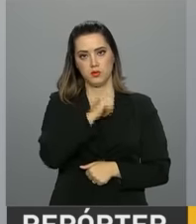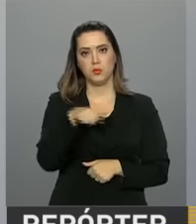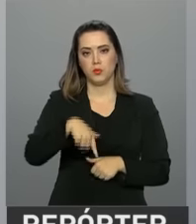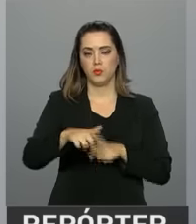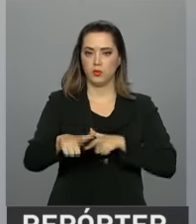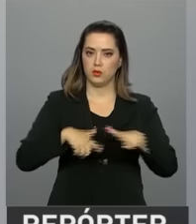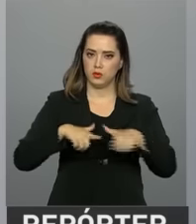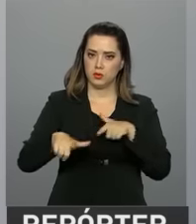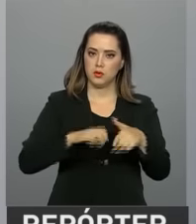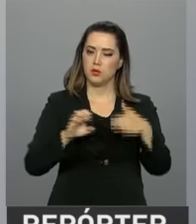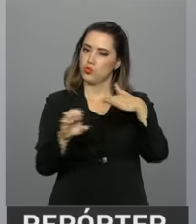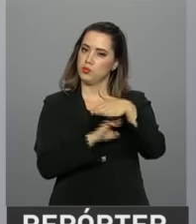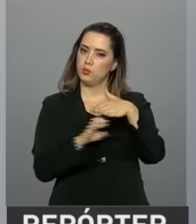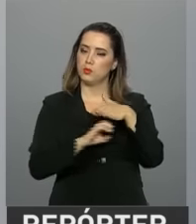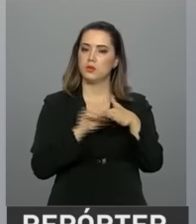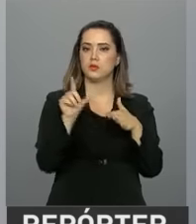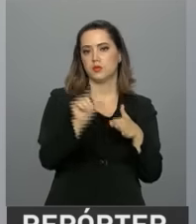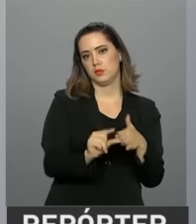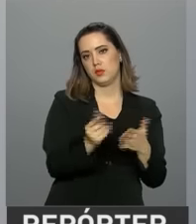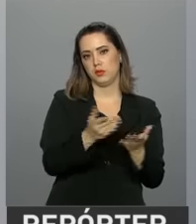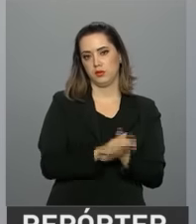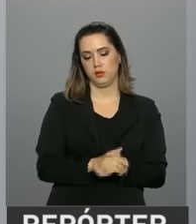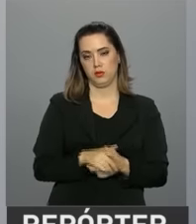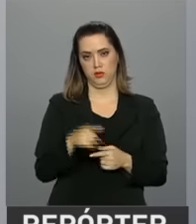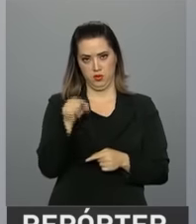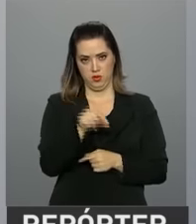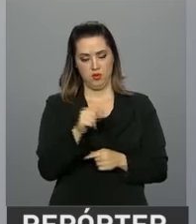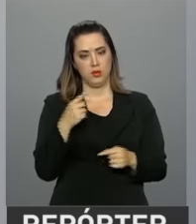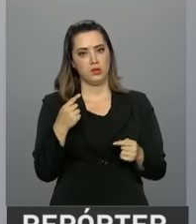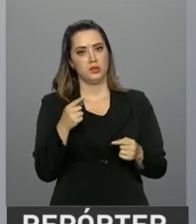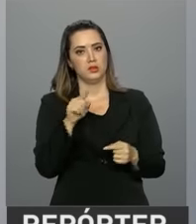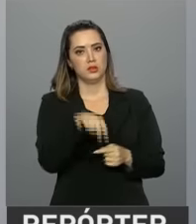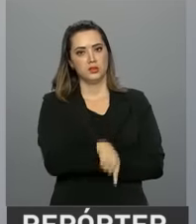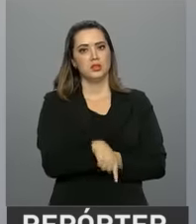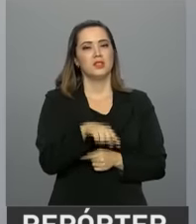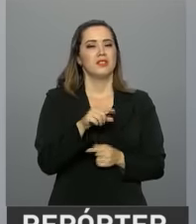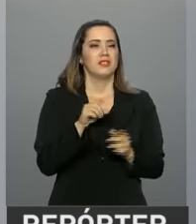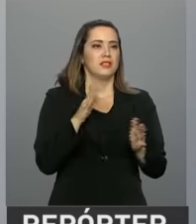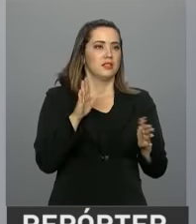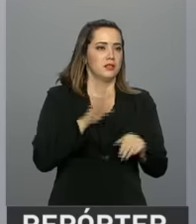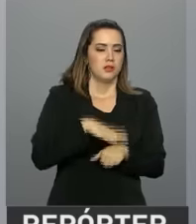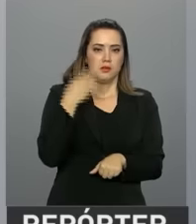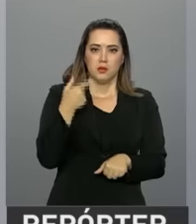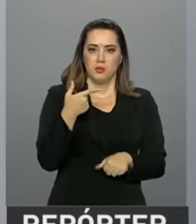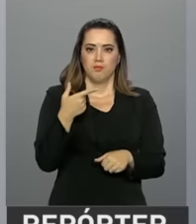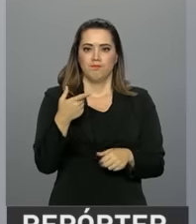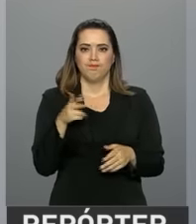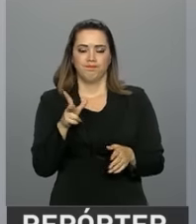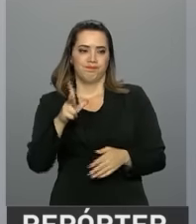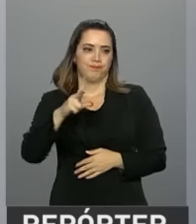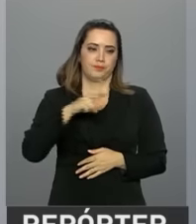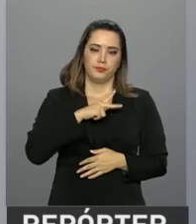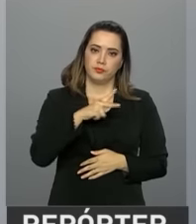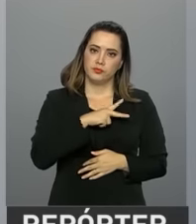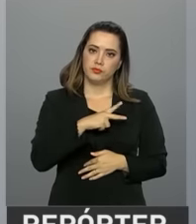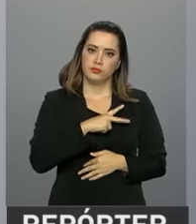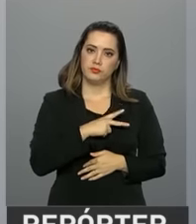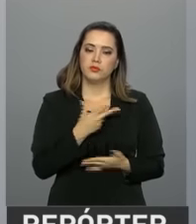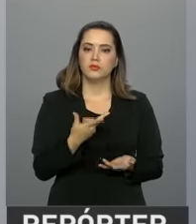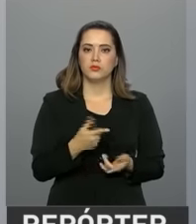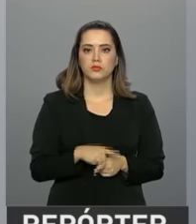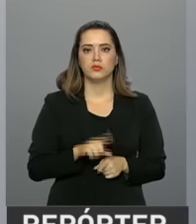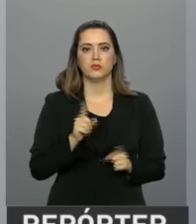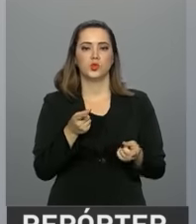de micro e pequena empresa. Na micro e pequena empresa, o tratamento é muito mais pessoal, não é aquele